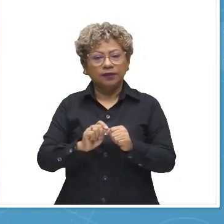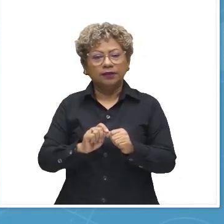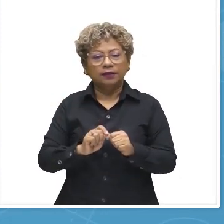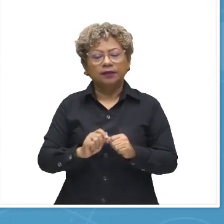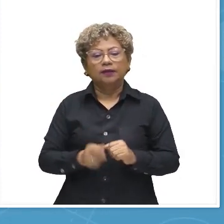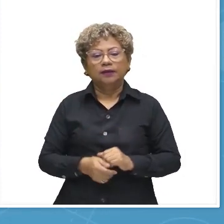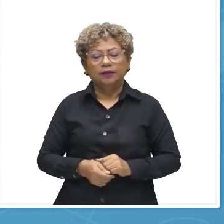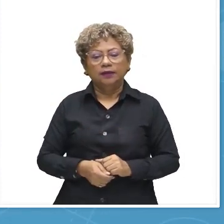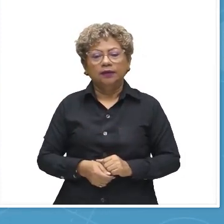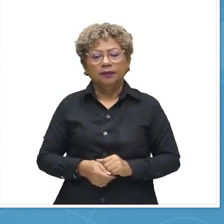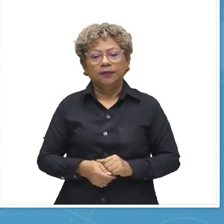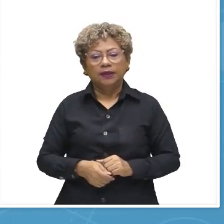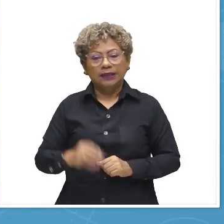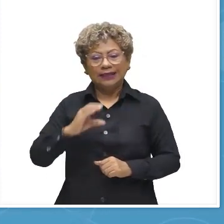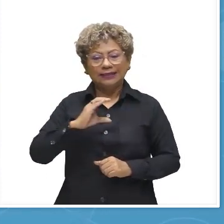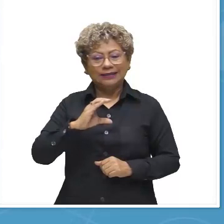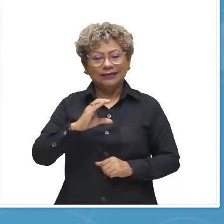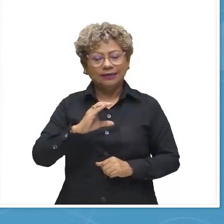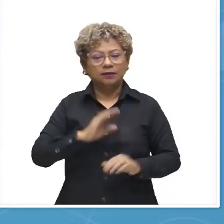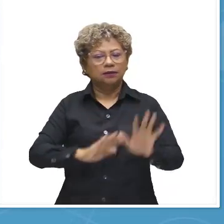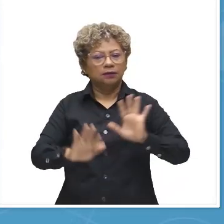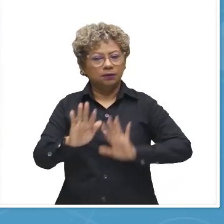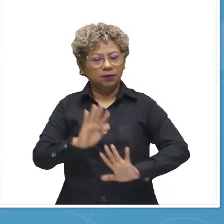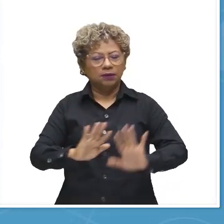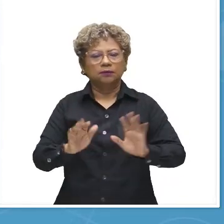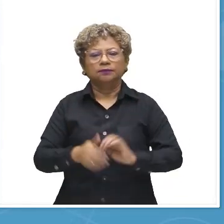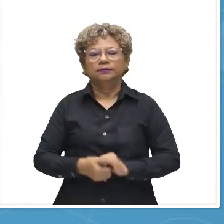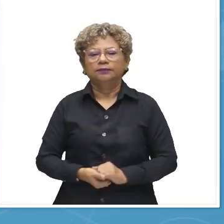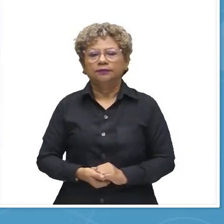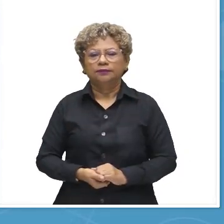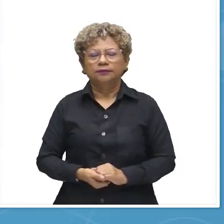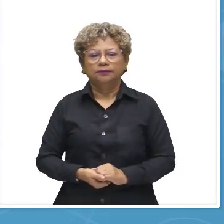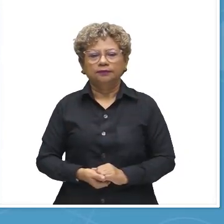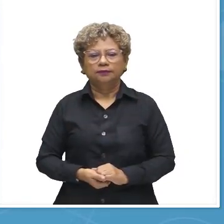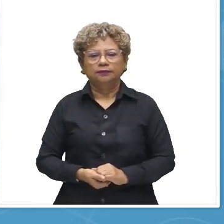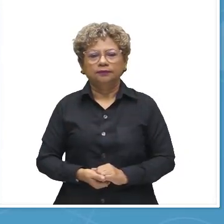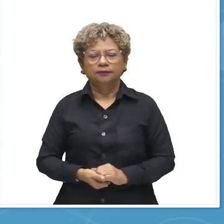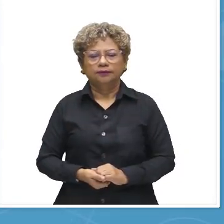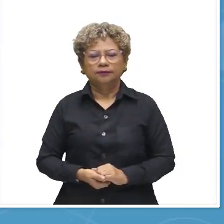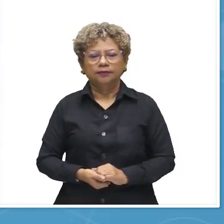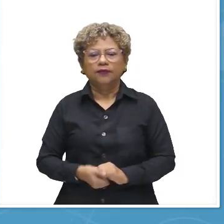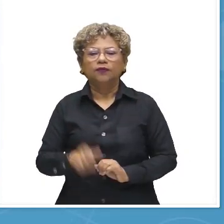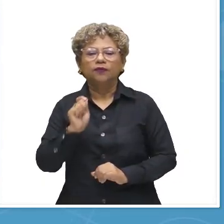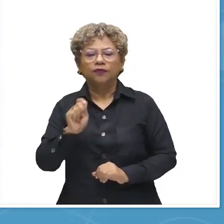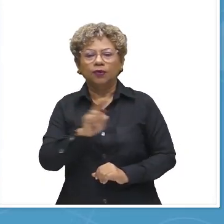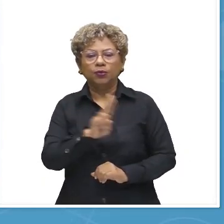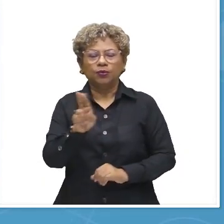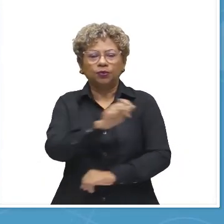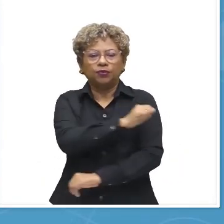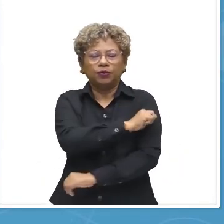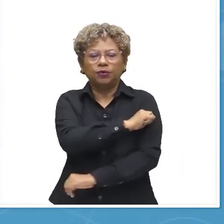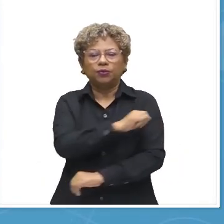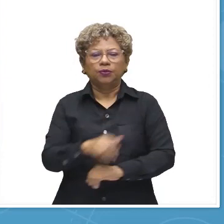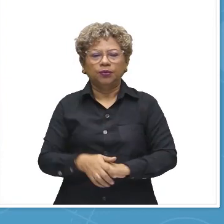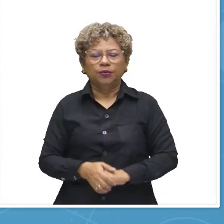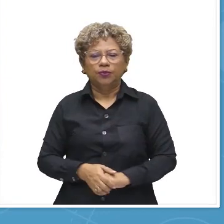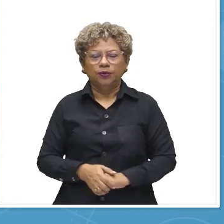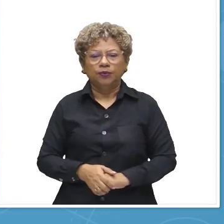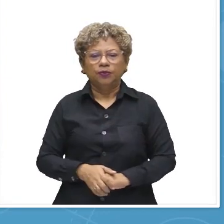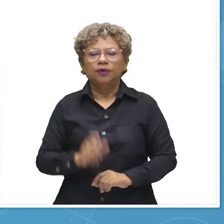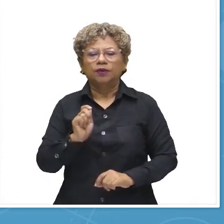chamar a atenção de vocês aí para essa questão, tá? Vamos fazer então aqui, primeiro ver quem... Eu perguntei aqui quem tinha